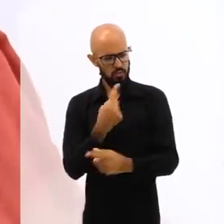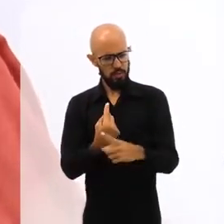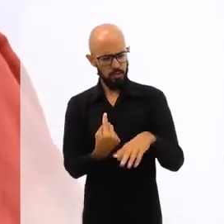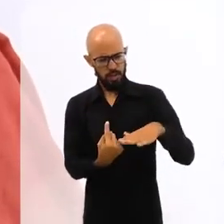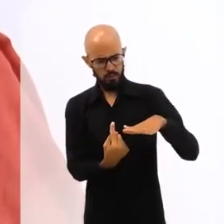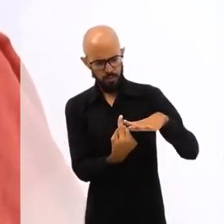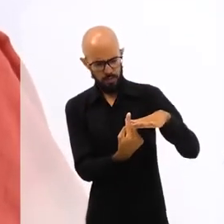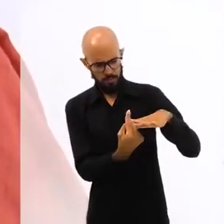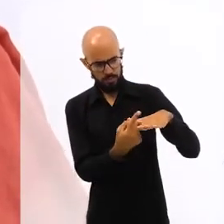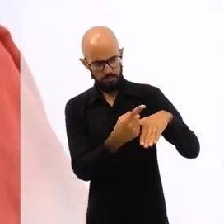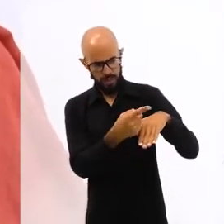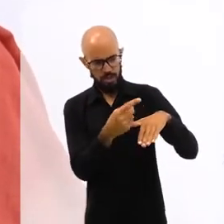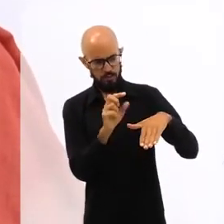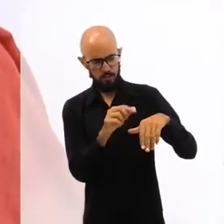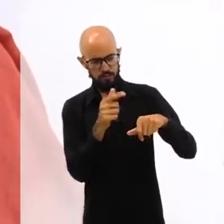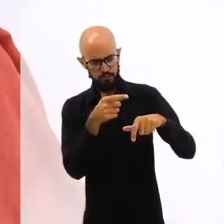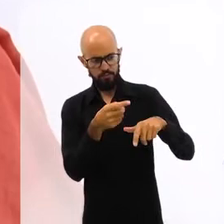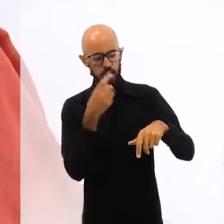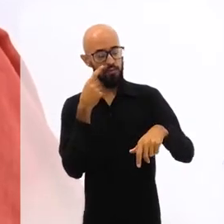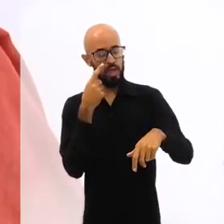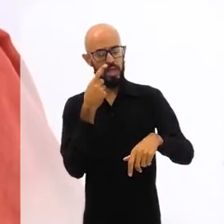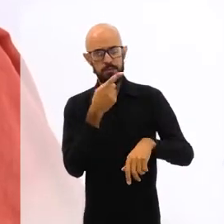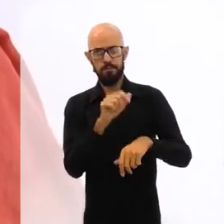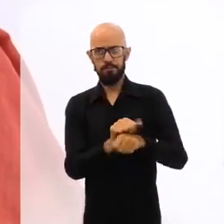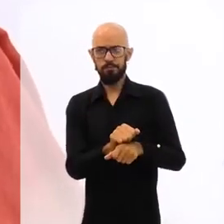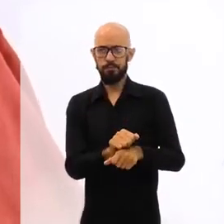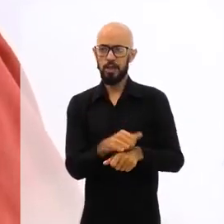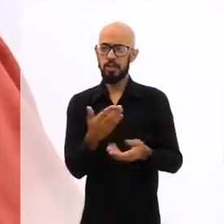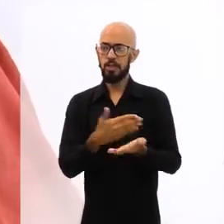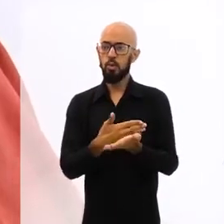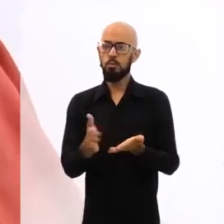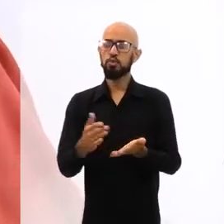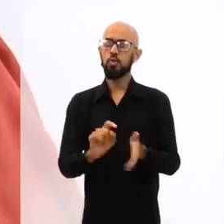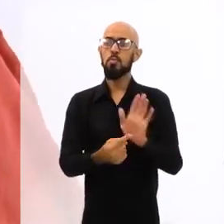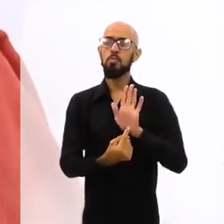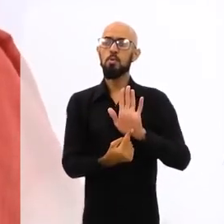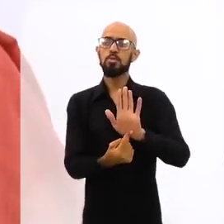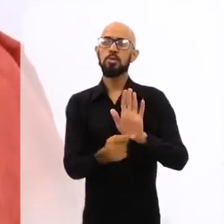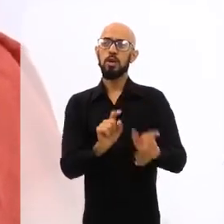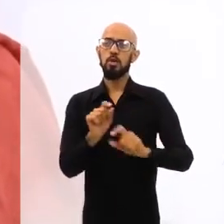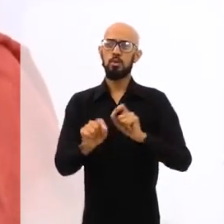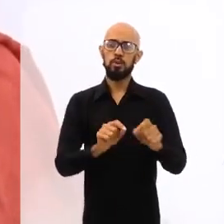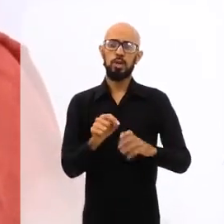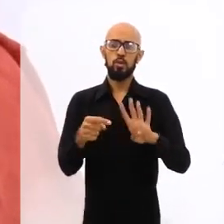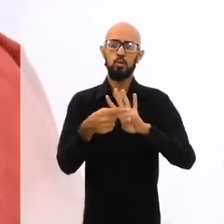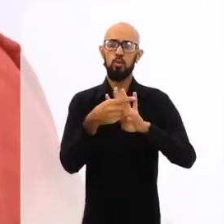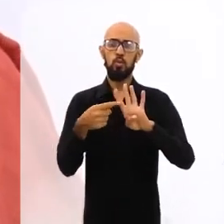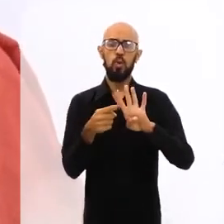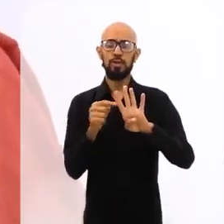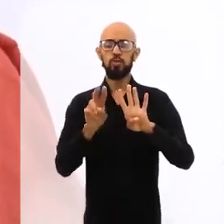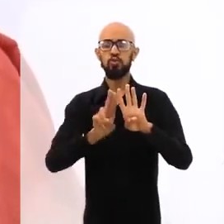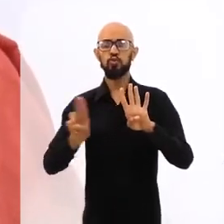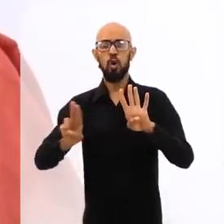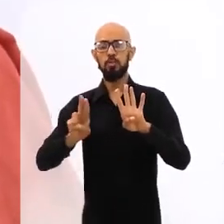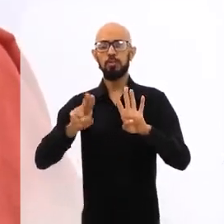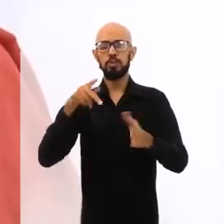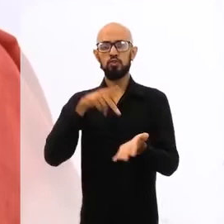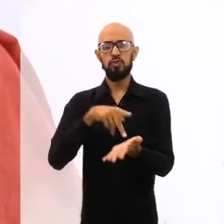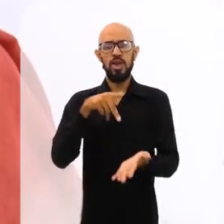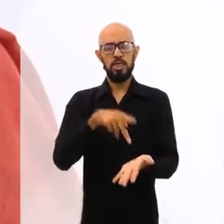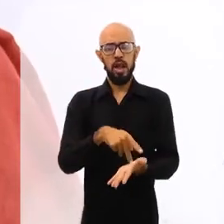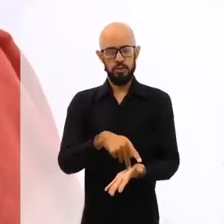chegar. Então ele passou a mostrar o que ele chama das quatro nobres verdades. Né?